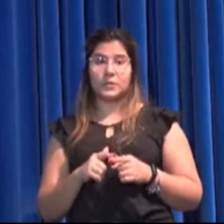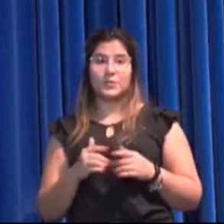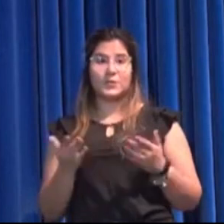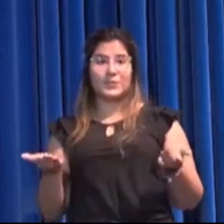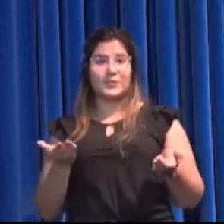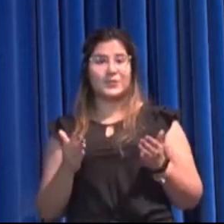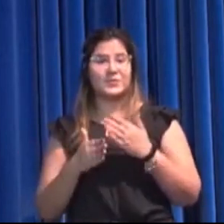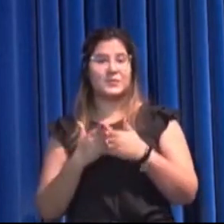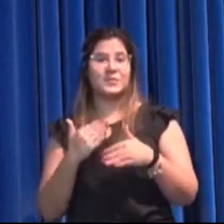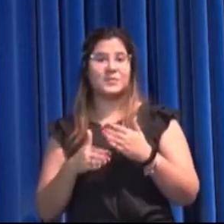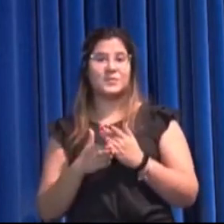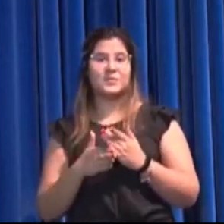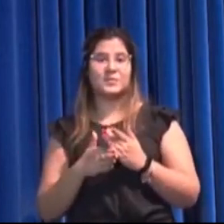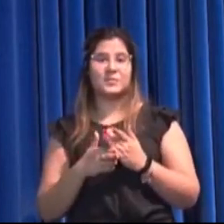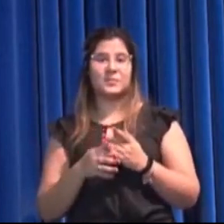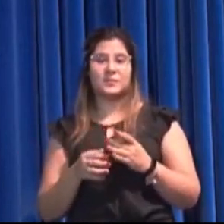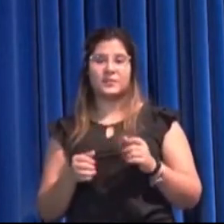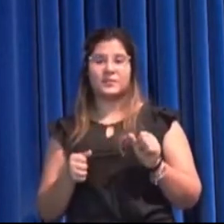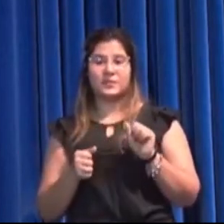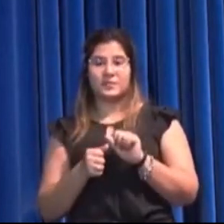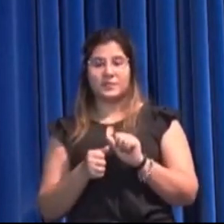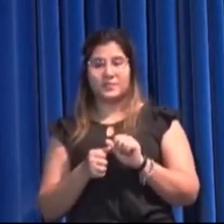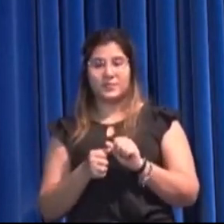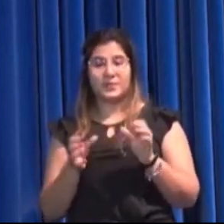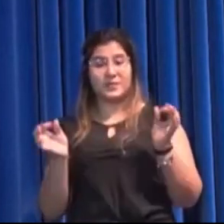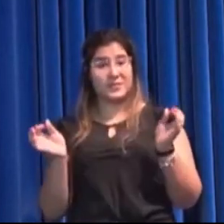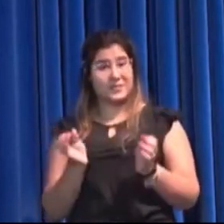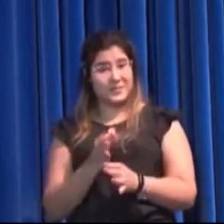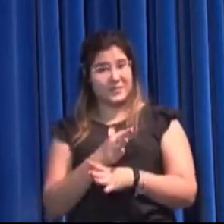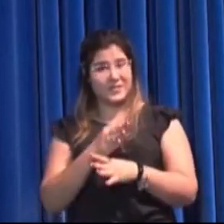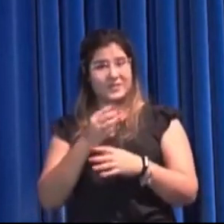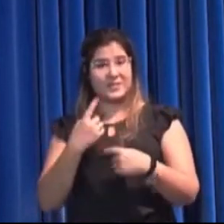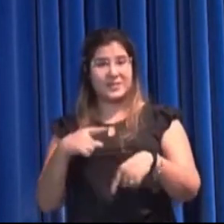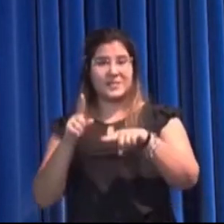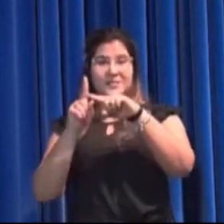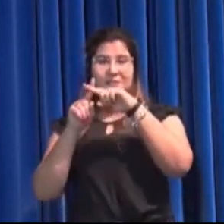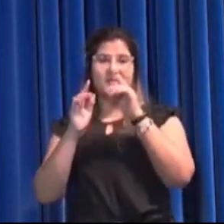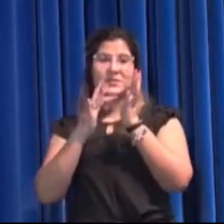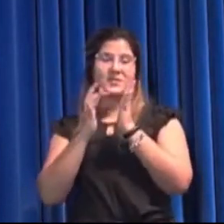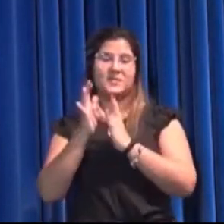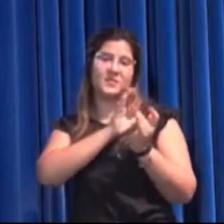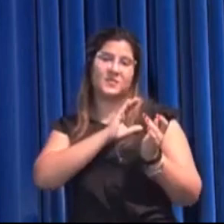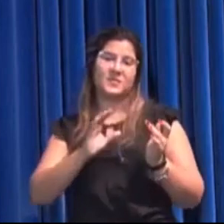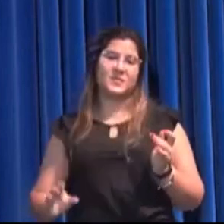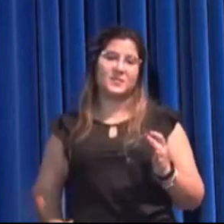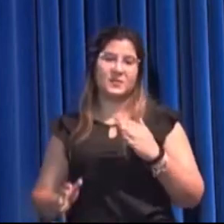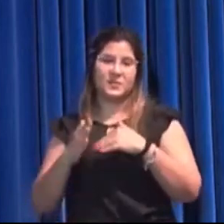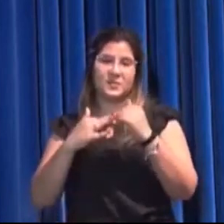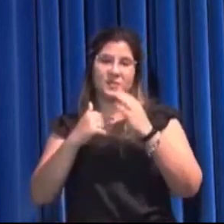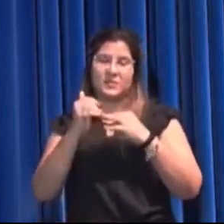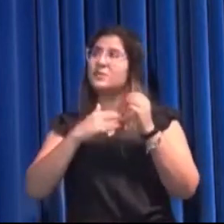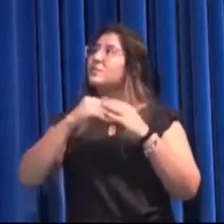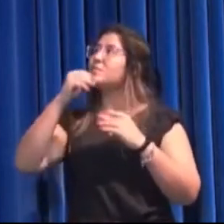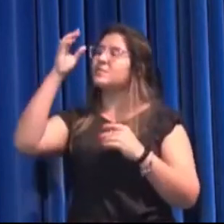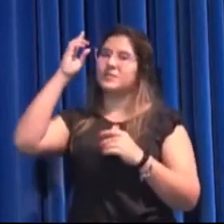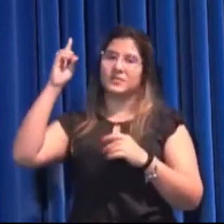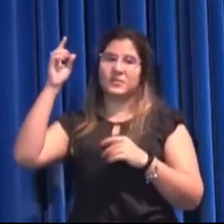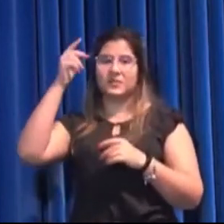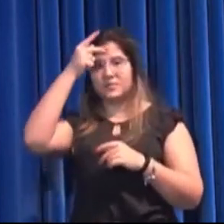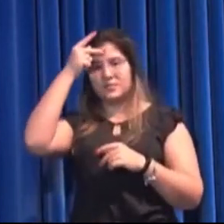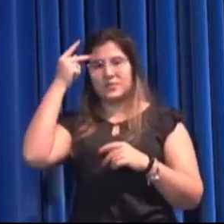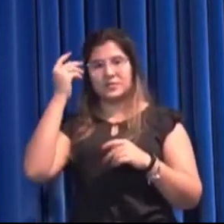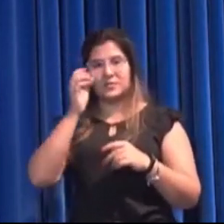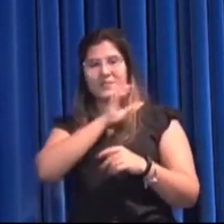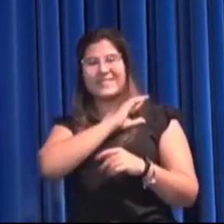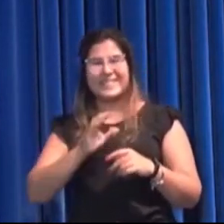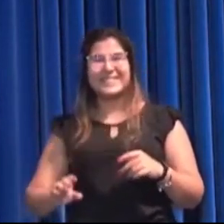foi consumado na cruz de Jesus Cristo. A obra de Deus na pessoa de Cristo